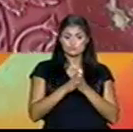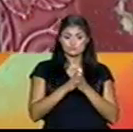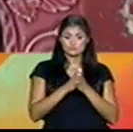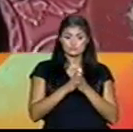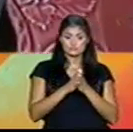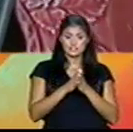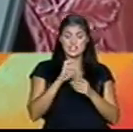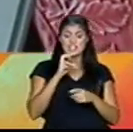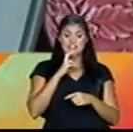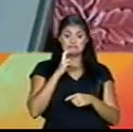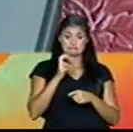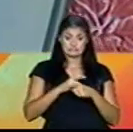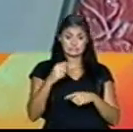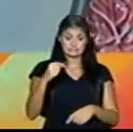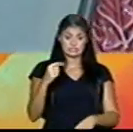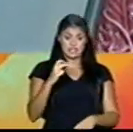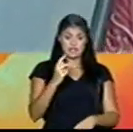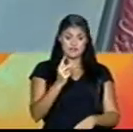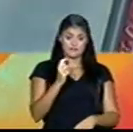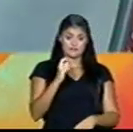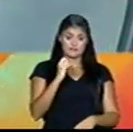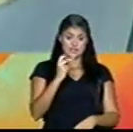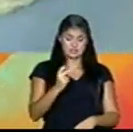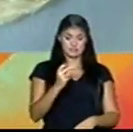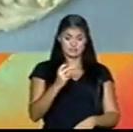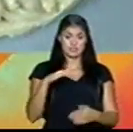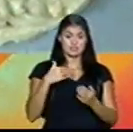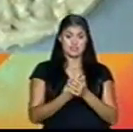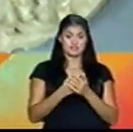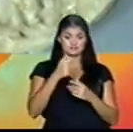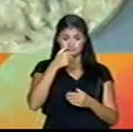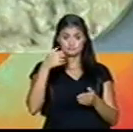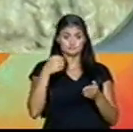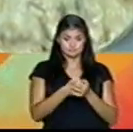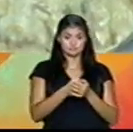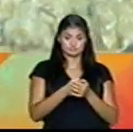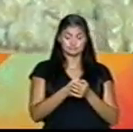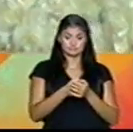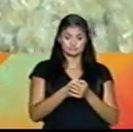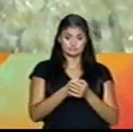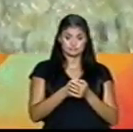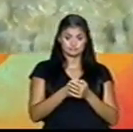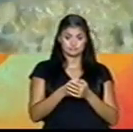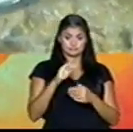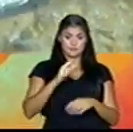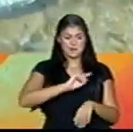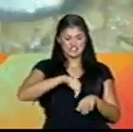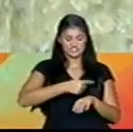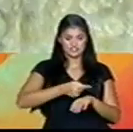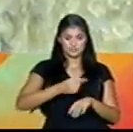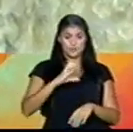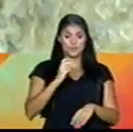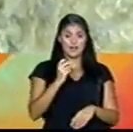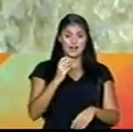tem energia, tem a aveia que sacia e faz-nos aguentar mais tempo. Ficamos saciados por mais tempo. O cacau